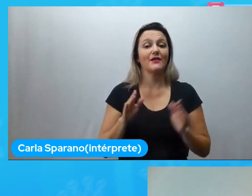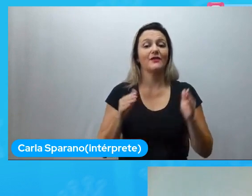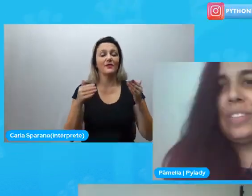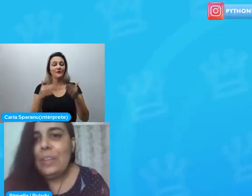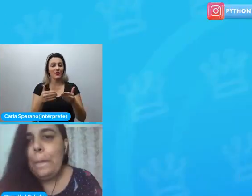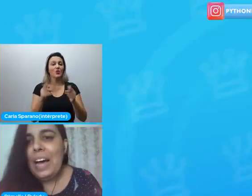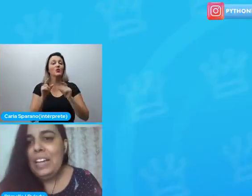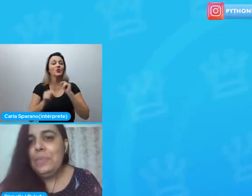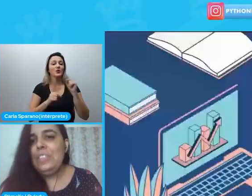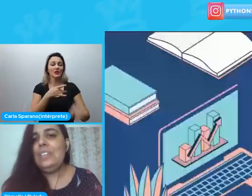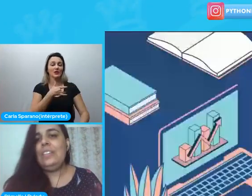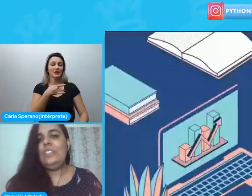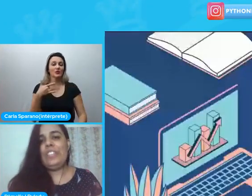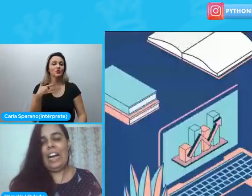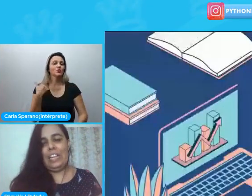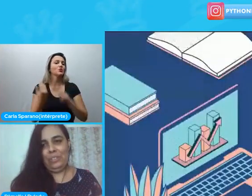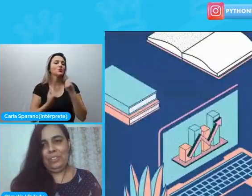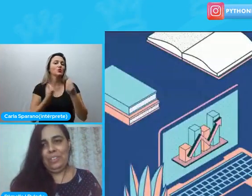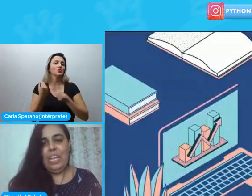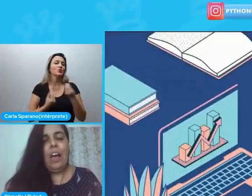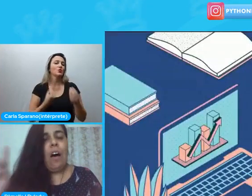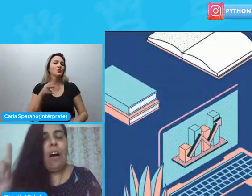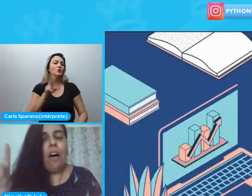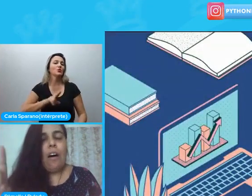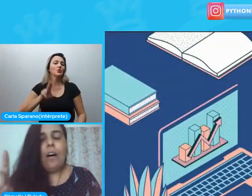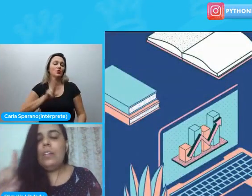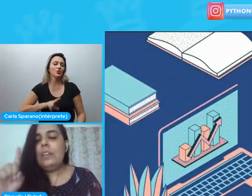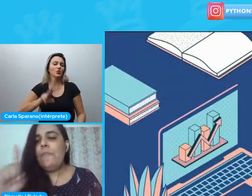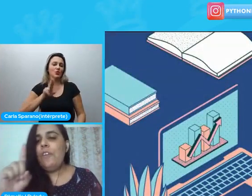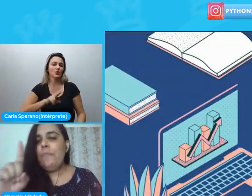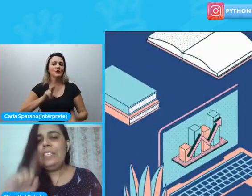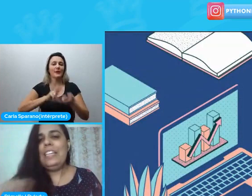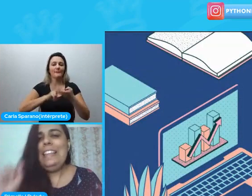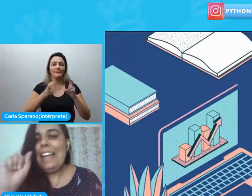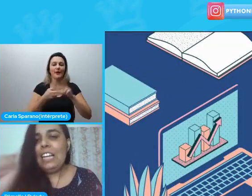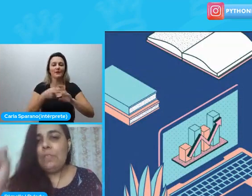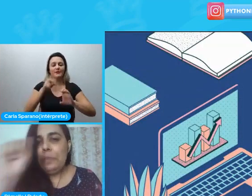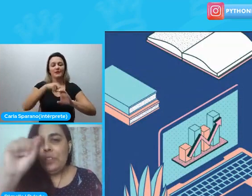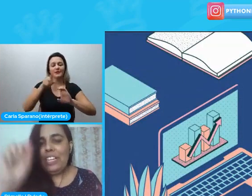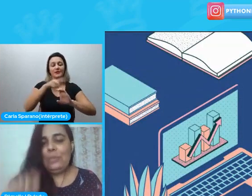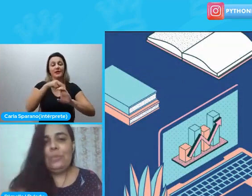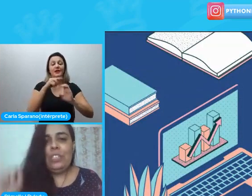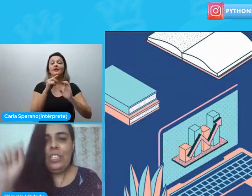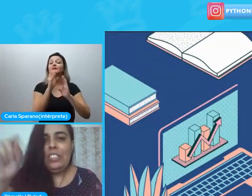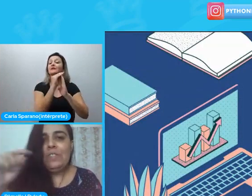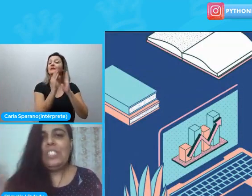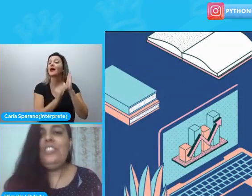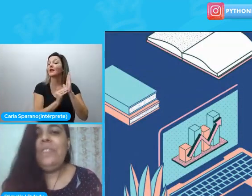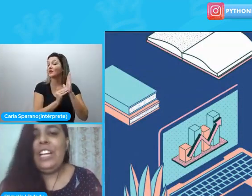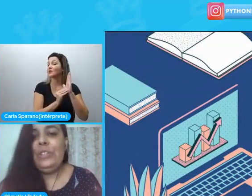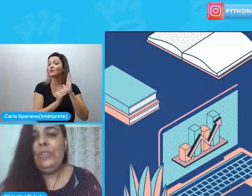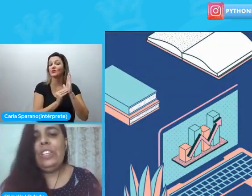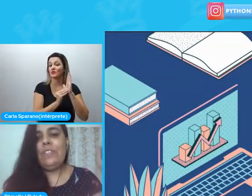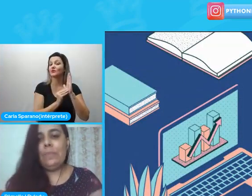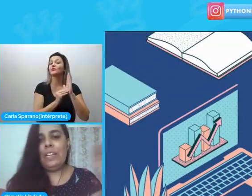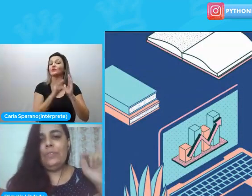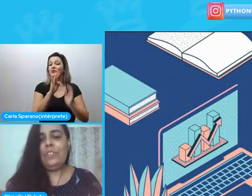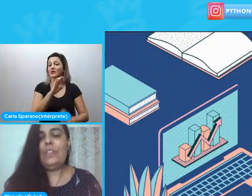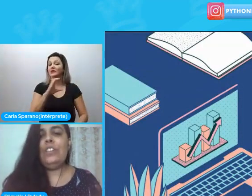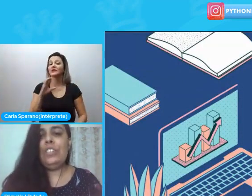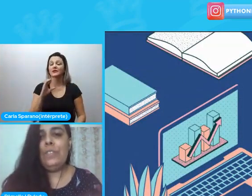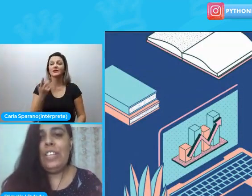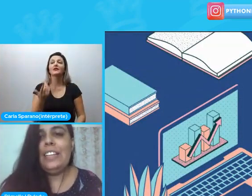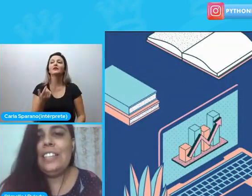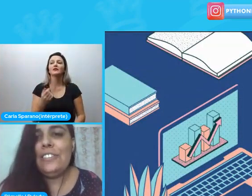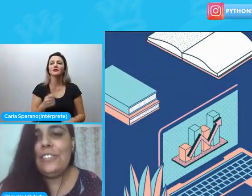poderia ter usado o Paito e ciência de dados? Ó, não vamos perder nada, vamos anotar tudo. E se vocês tiverem dúvidas, vamos lá no